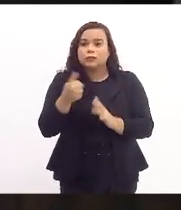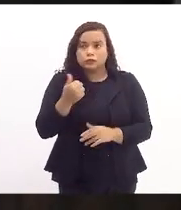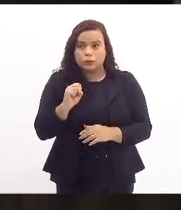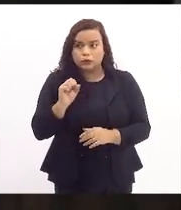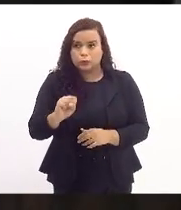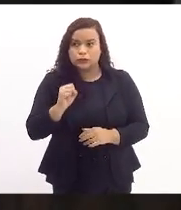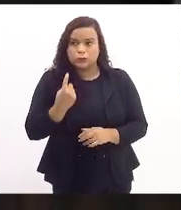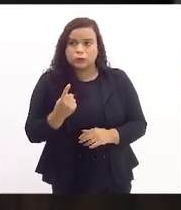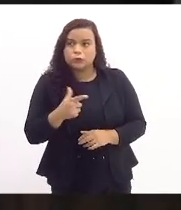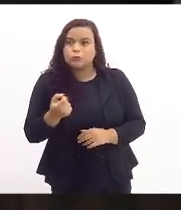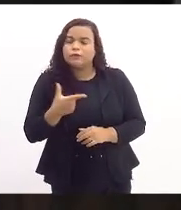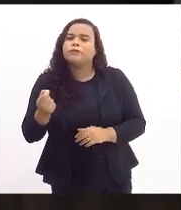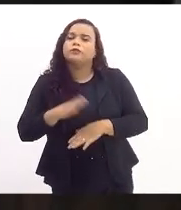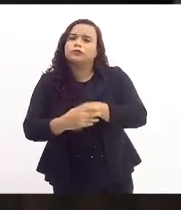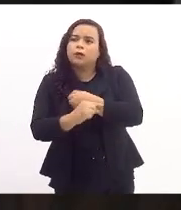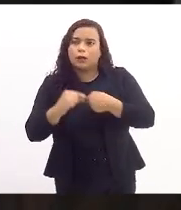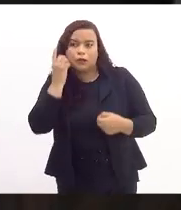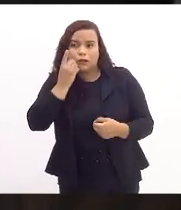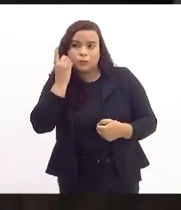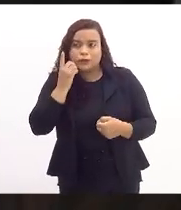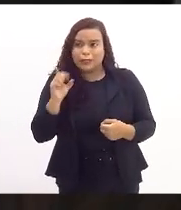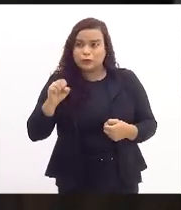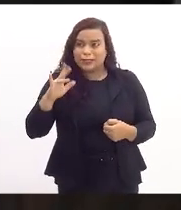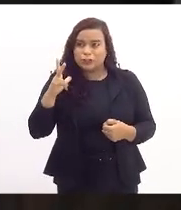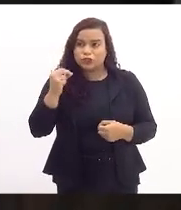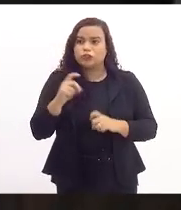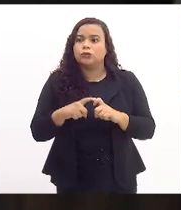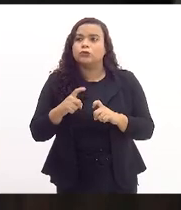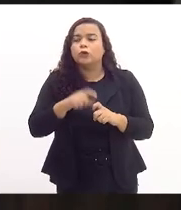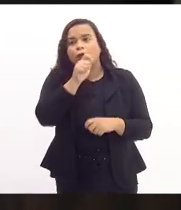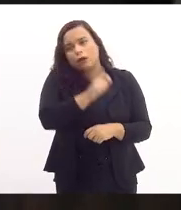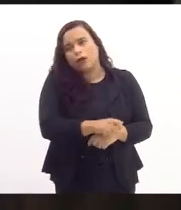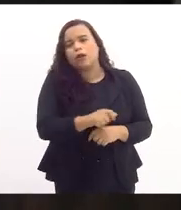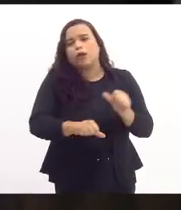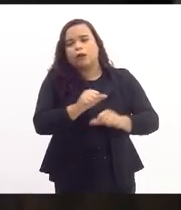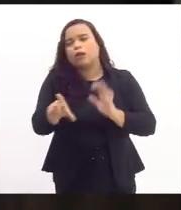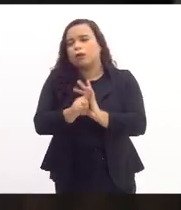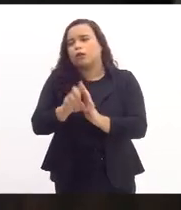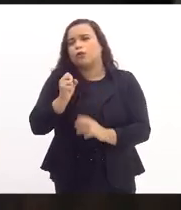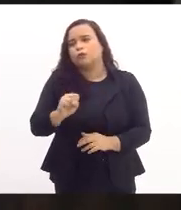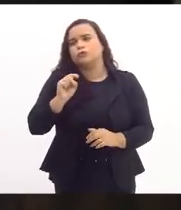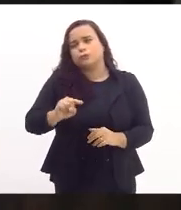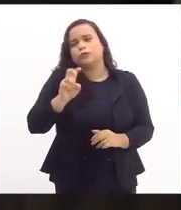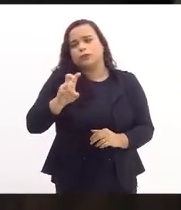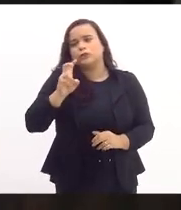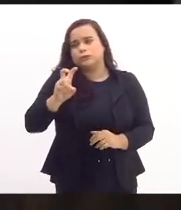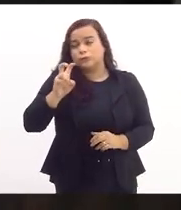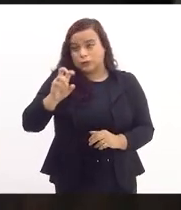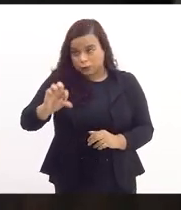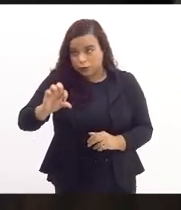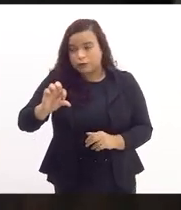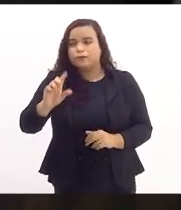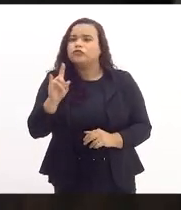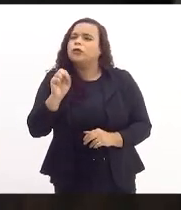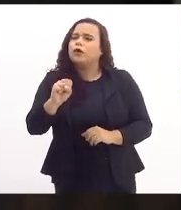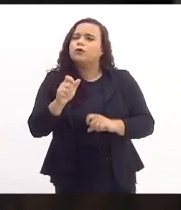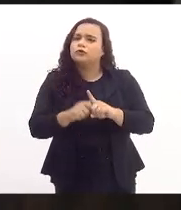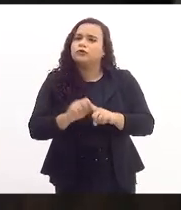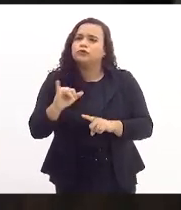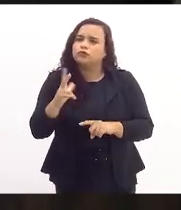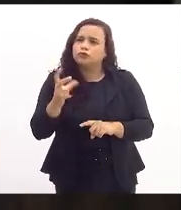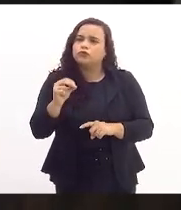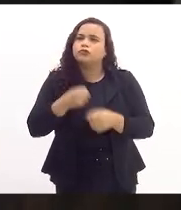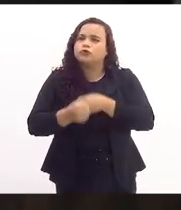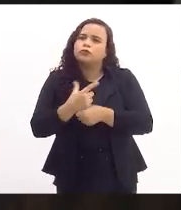lei 1881 de 20 de autoria do deputado Dr Serginho que altera a lei 8559 de de 8 de julho de